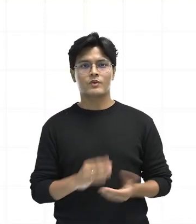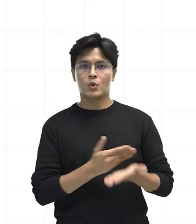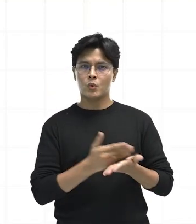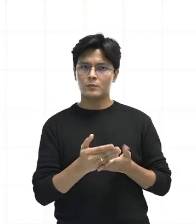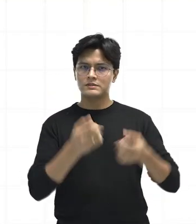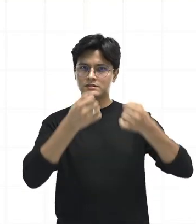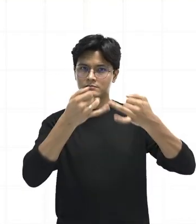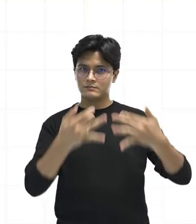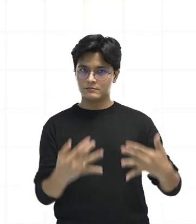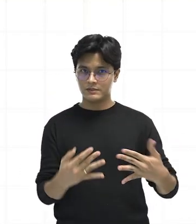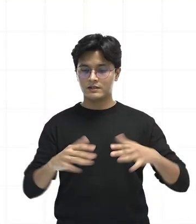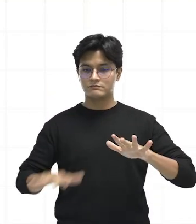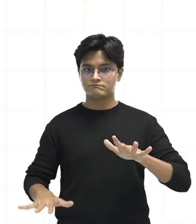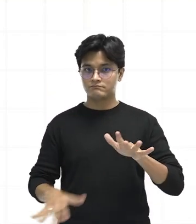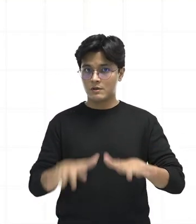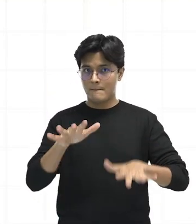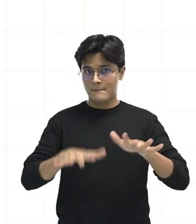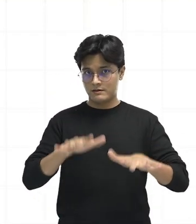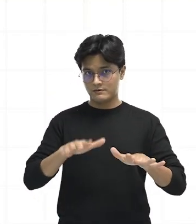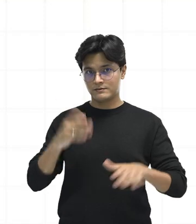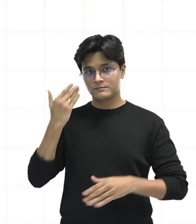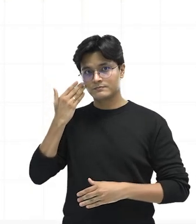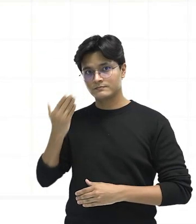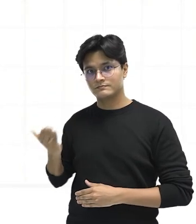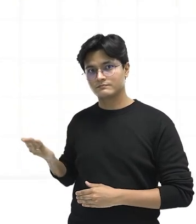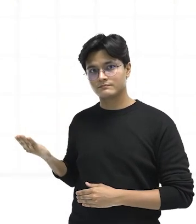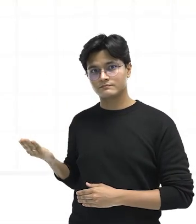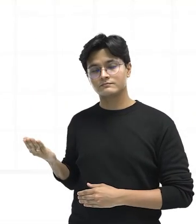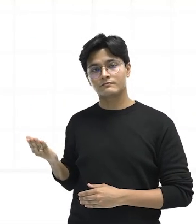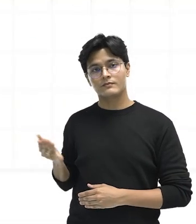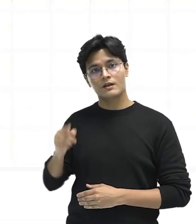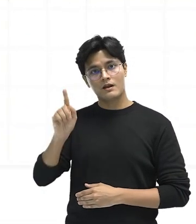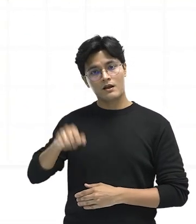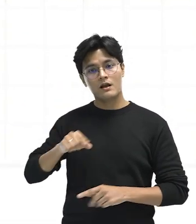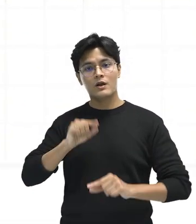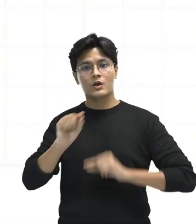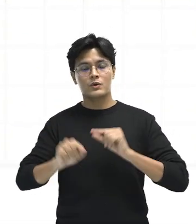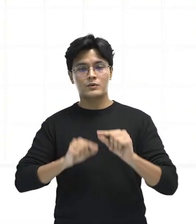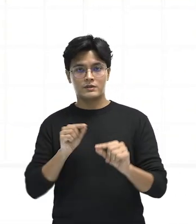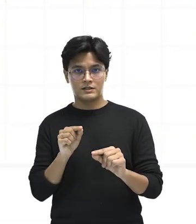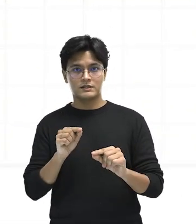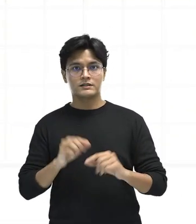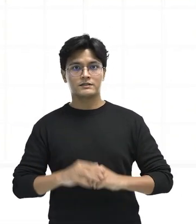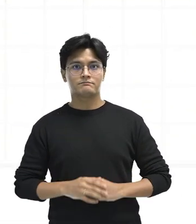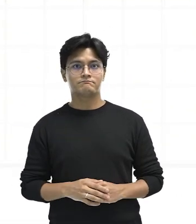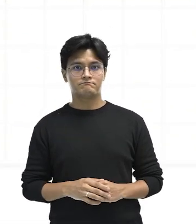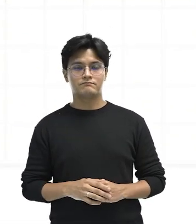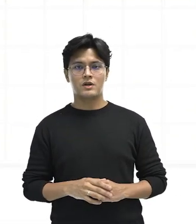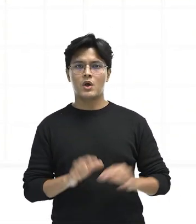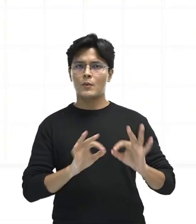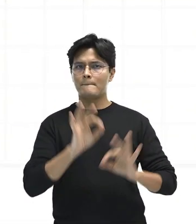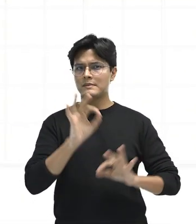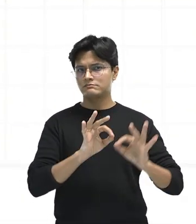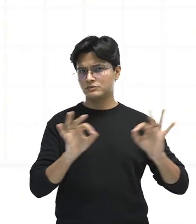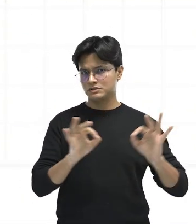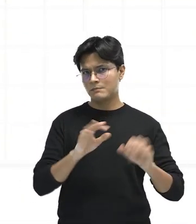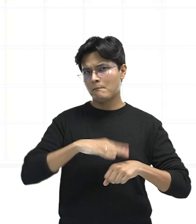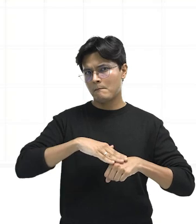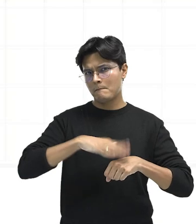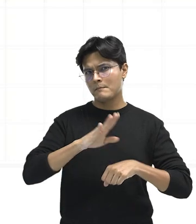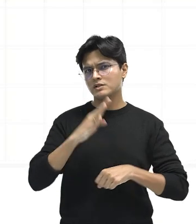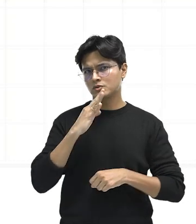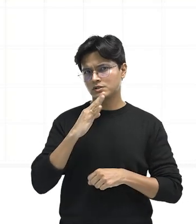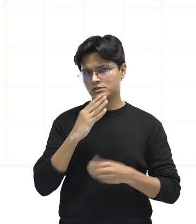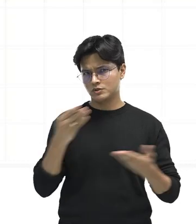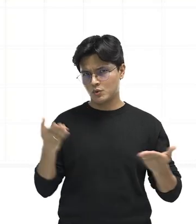média aritmética, que é a medida de tendência central mais comum que nós